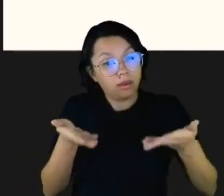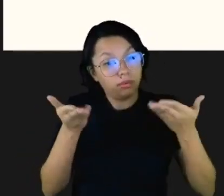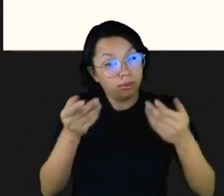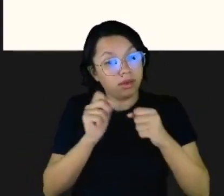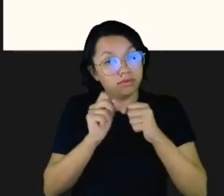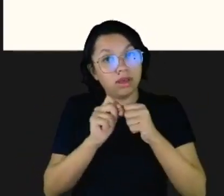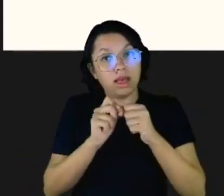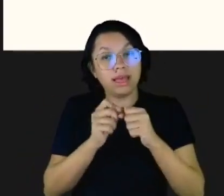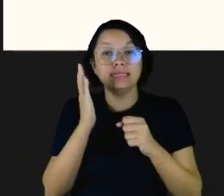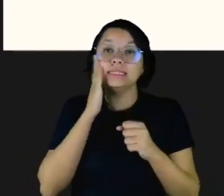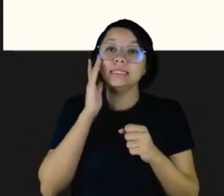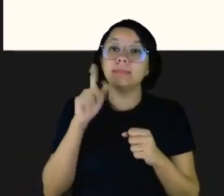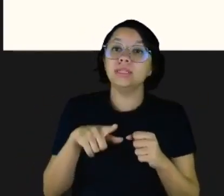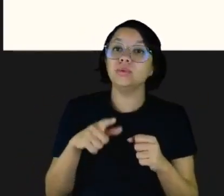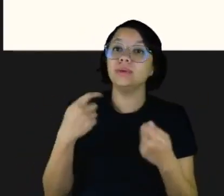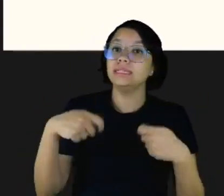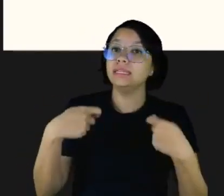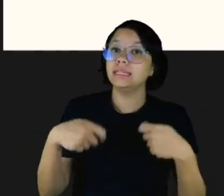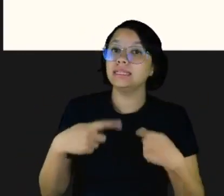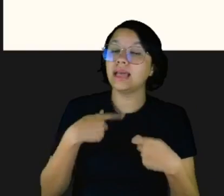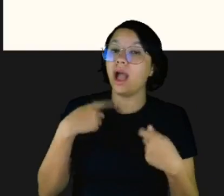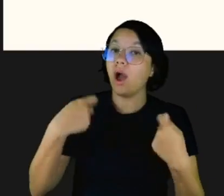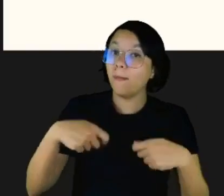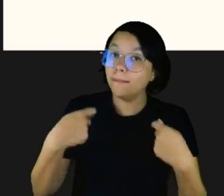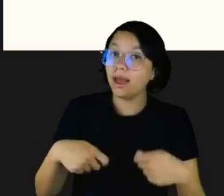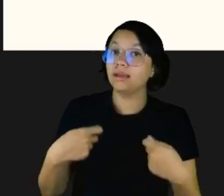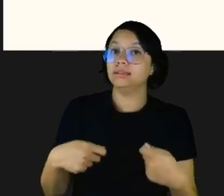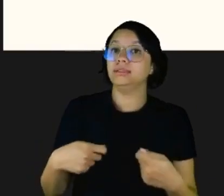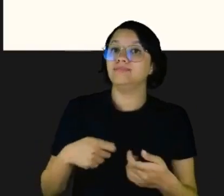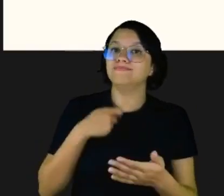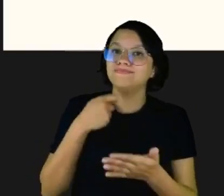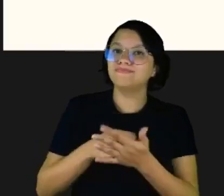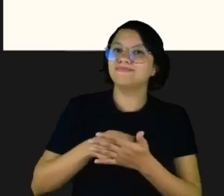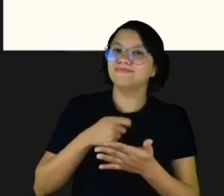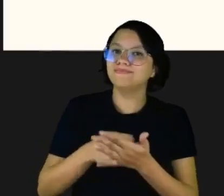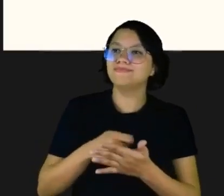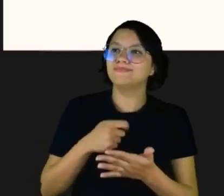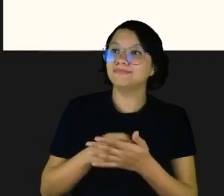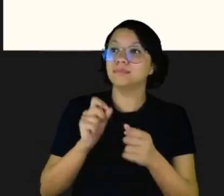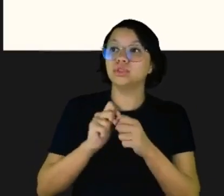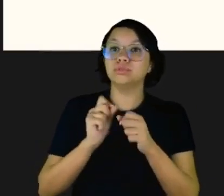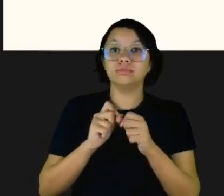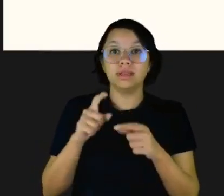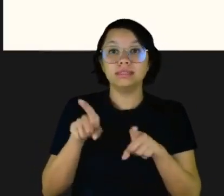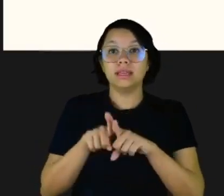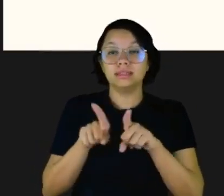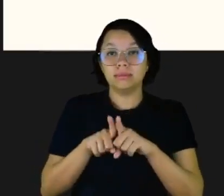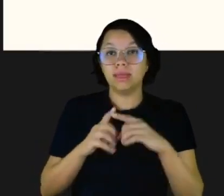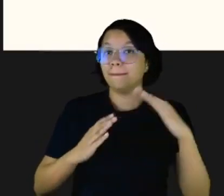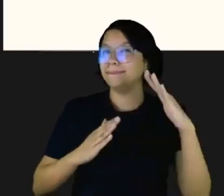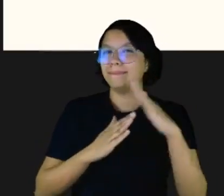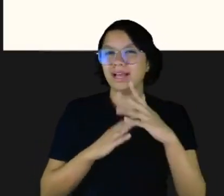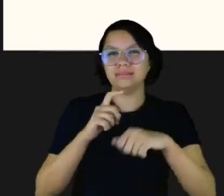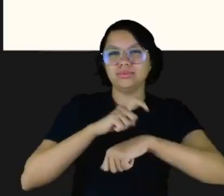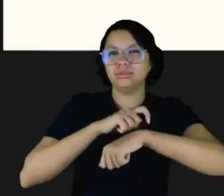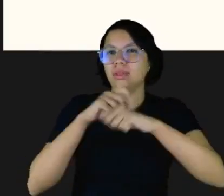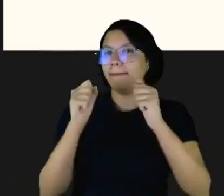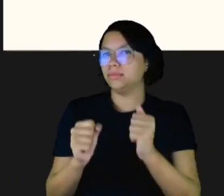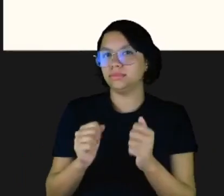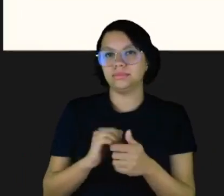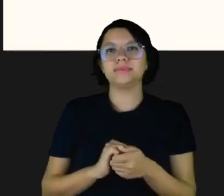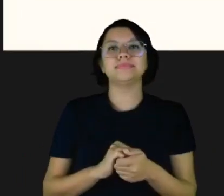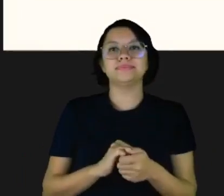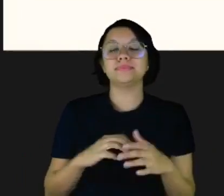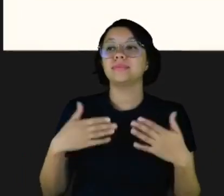sabendo que isso é necessário, eu preciso me empenhar para eu ser capaz de realizar isso o máximo de tempo possível.